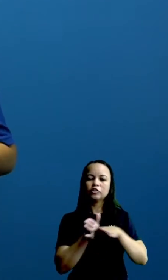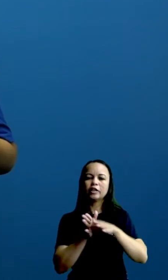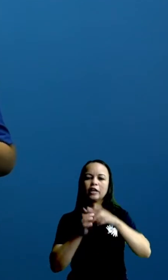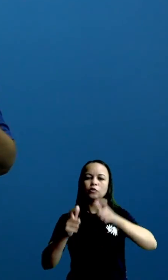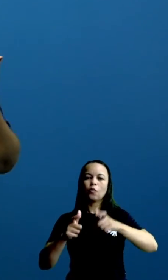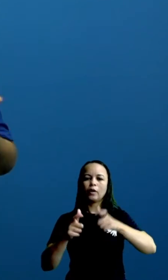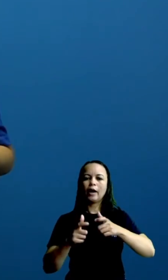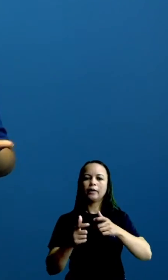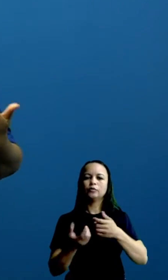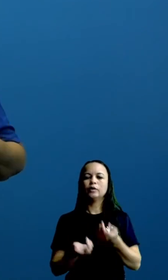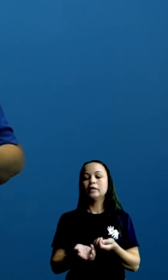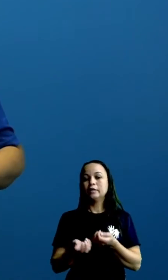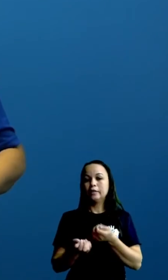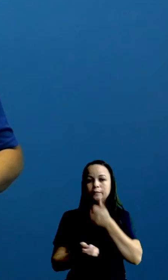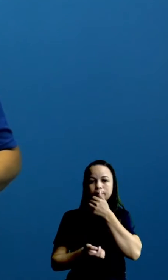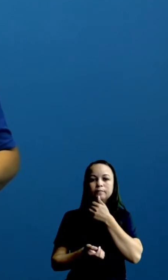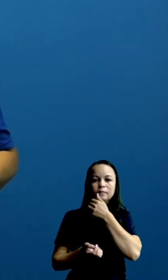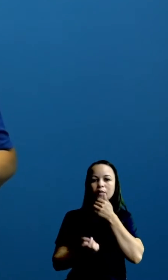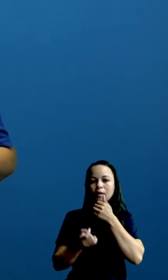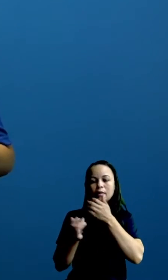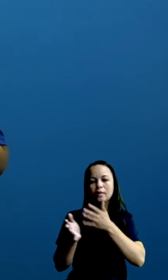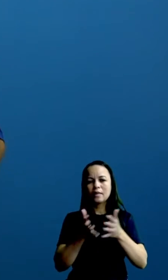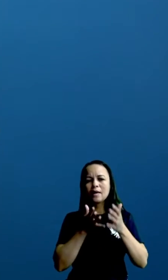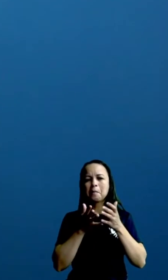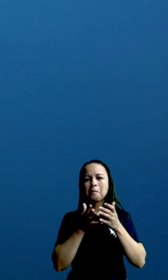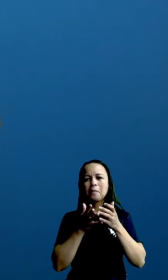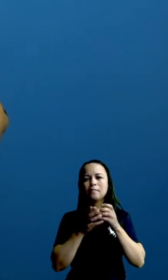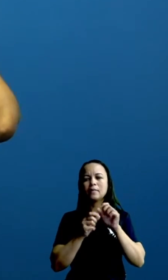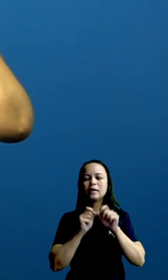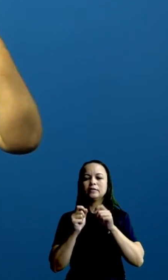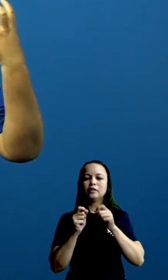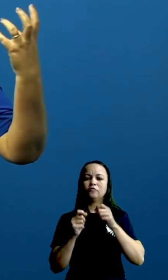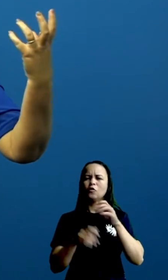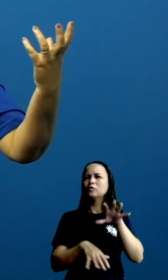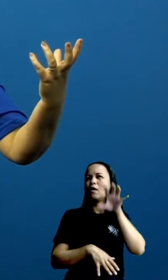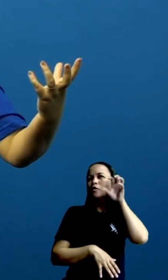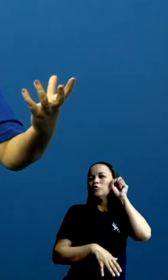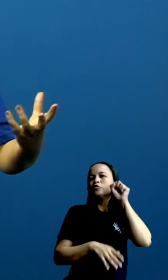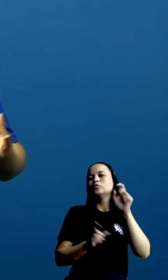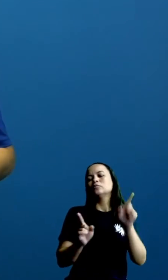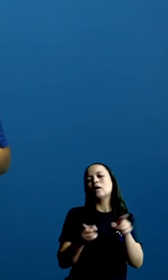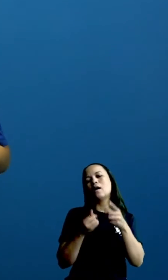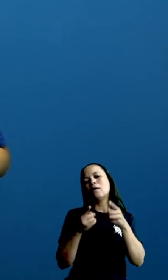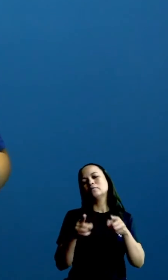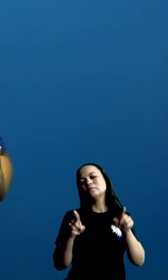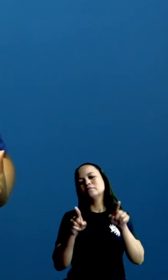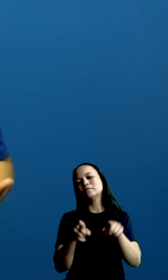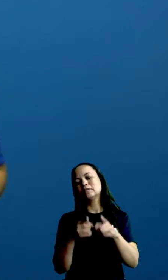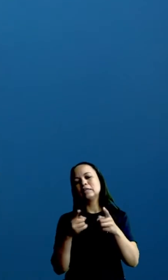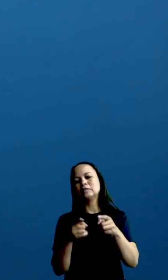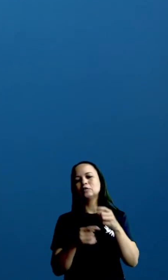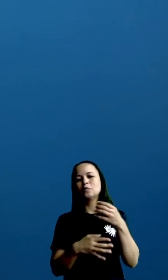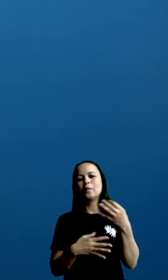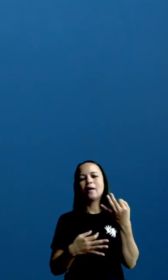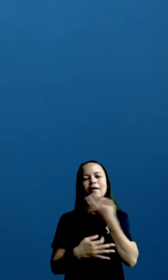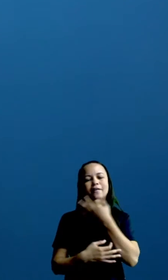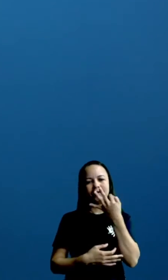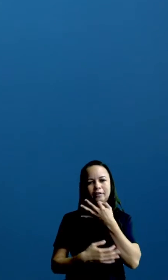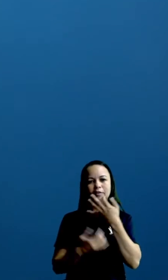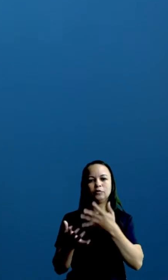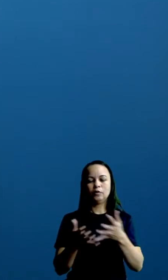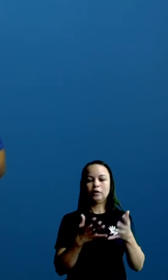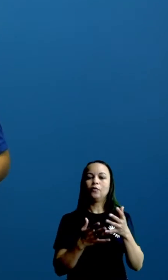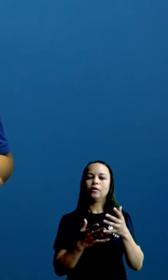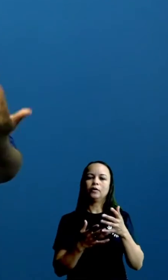ou então um começo antes de começar a missa se você escuta aquele canto lá lindo que eu